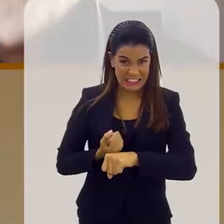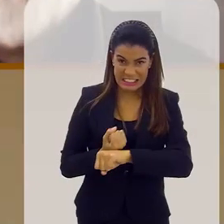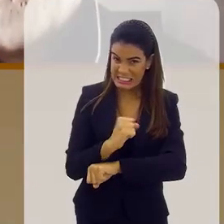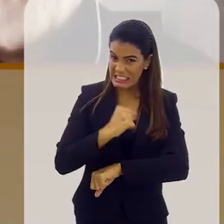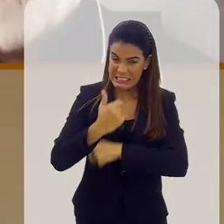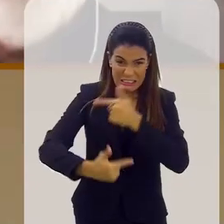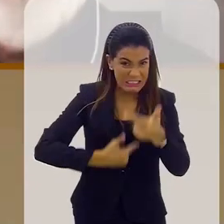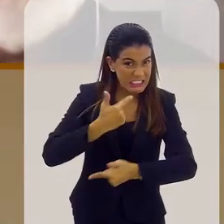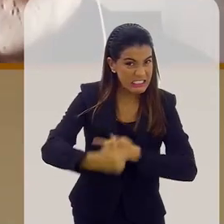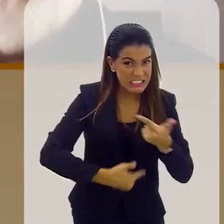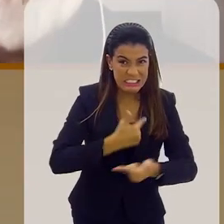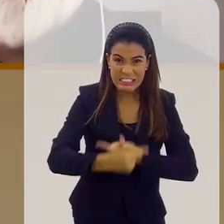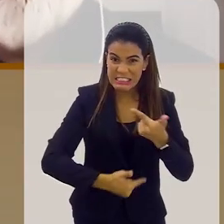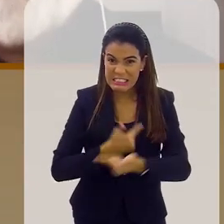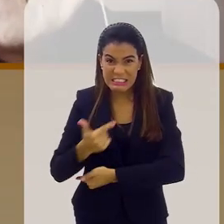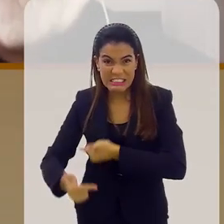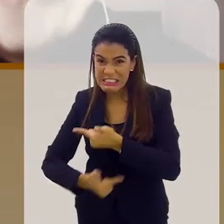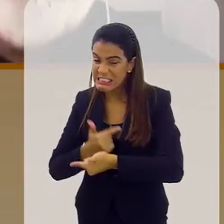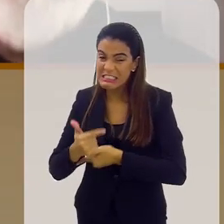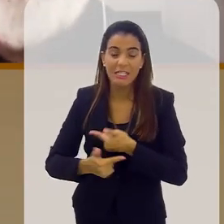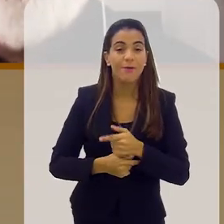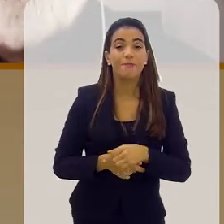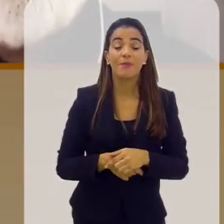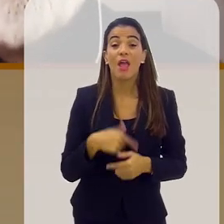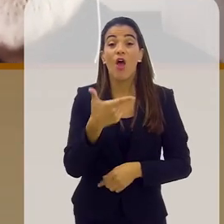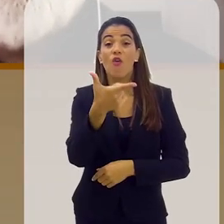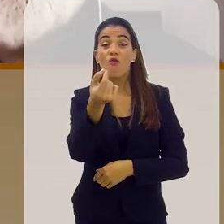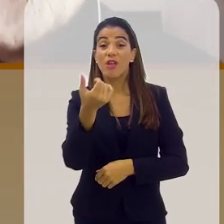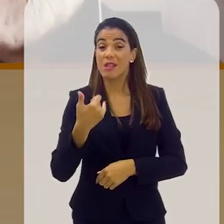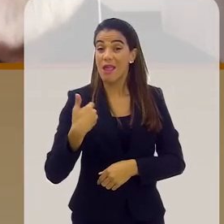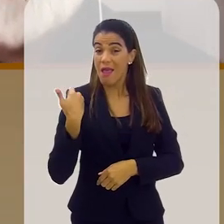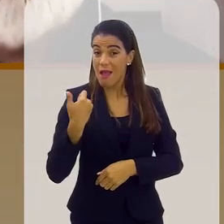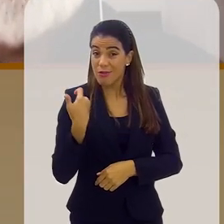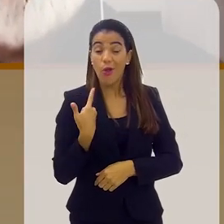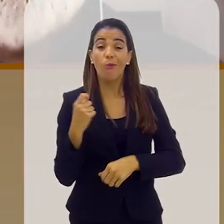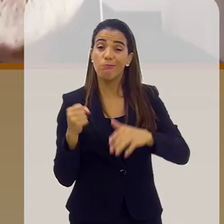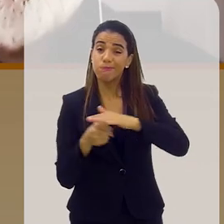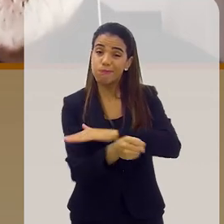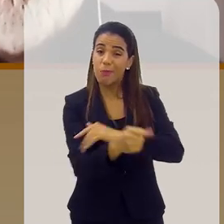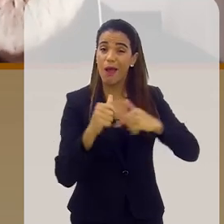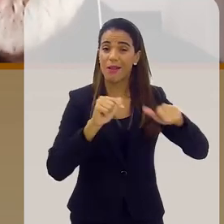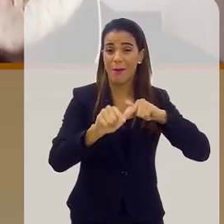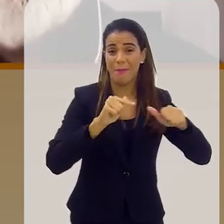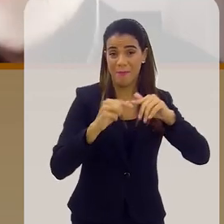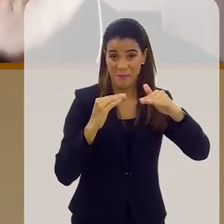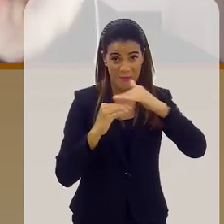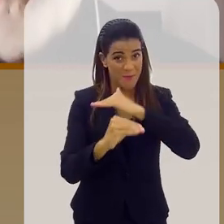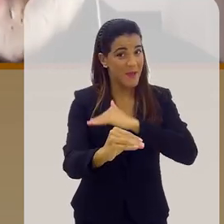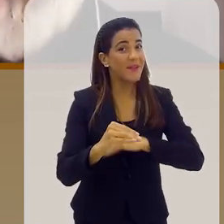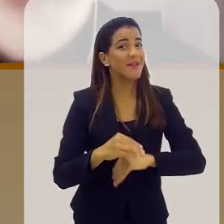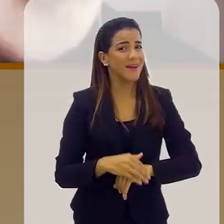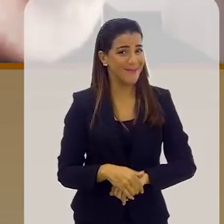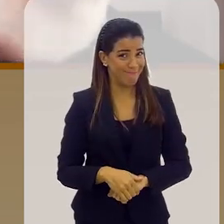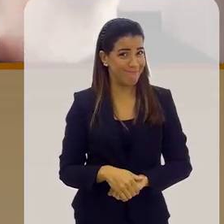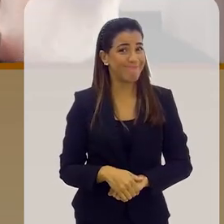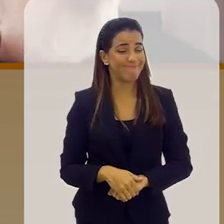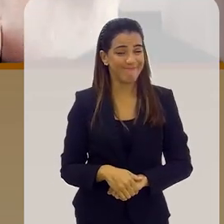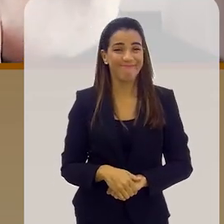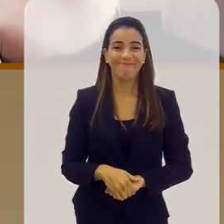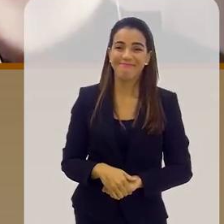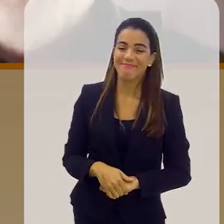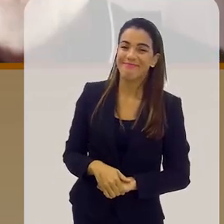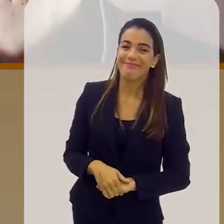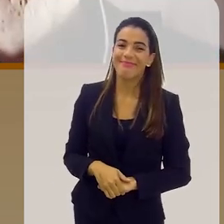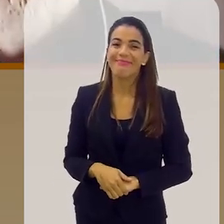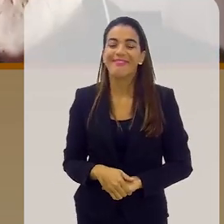correr atrás, teve que correr atrás. E aos 20 anos eu fui trabalhar no metrô do Rio de Janeiro, sem a menor vontade. E